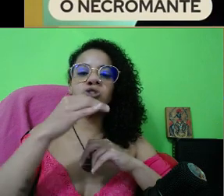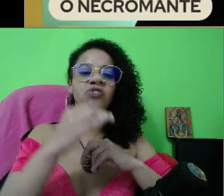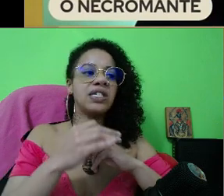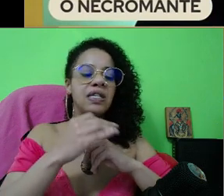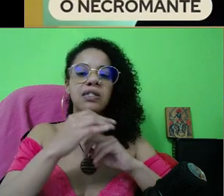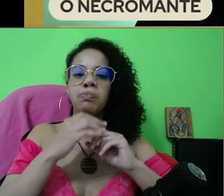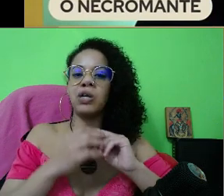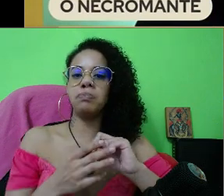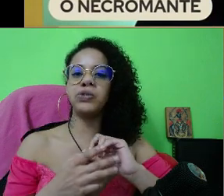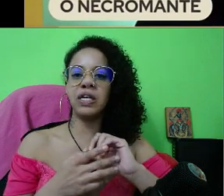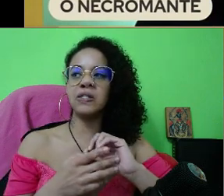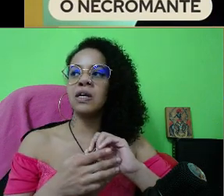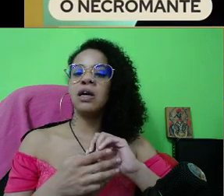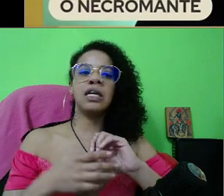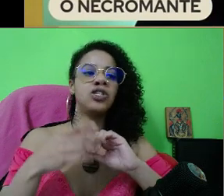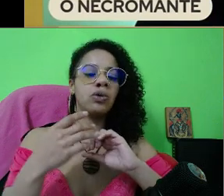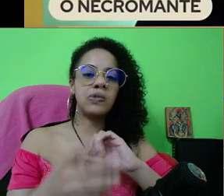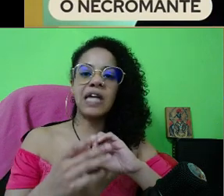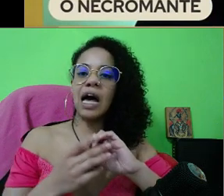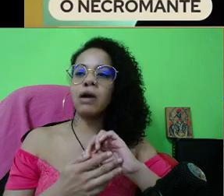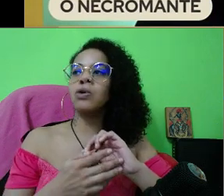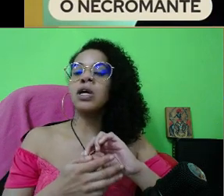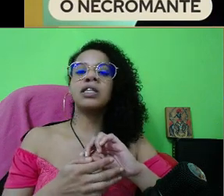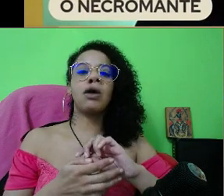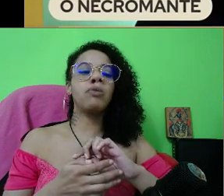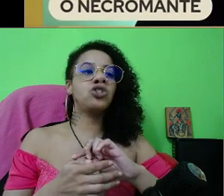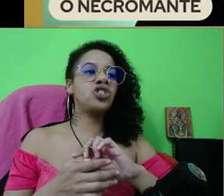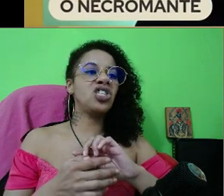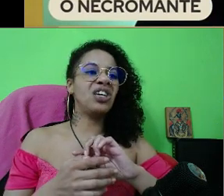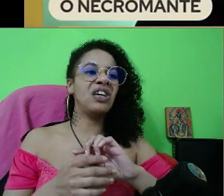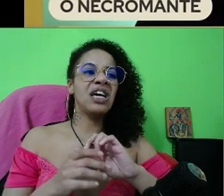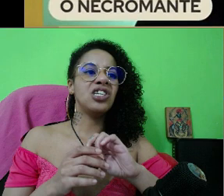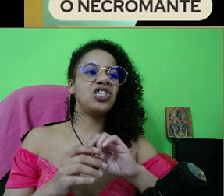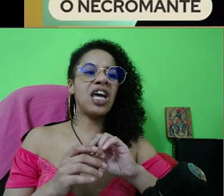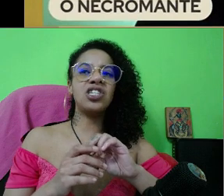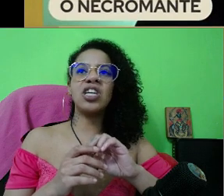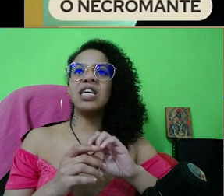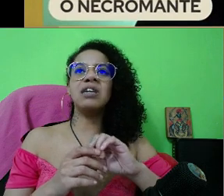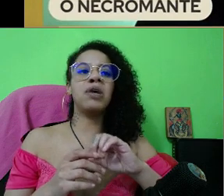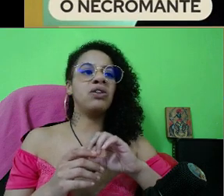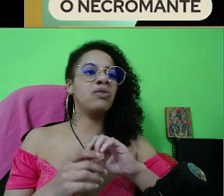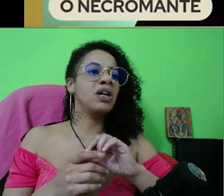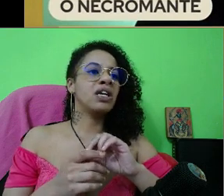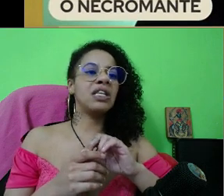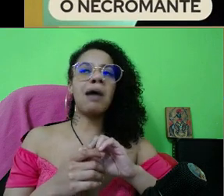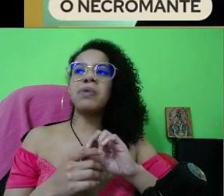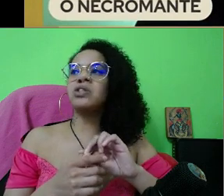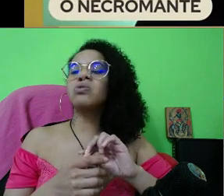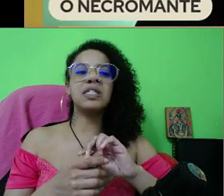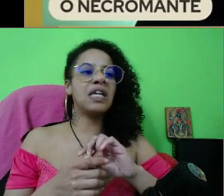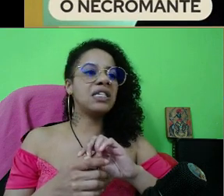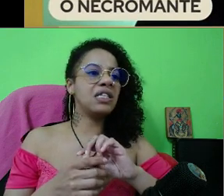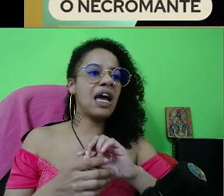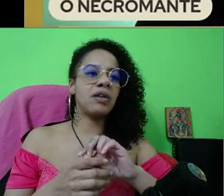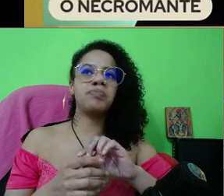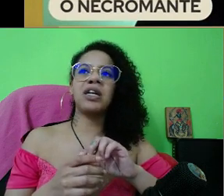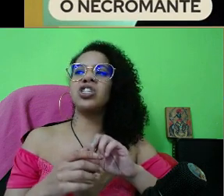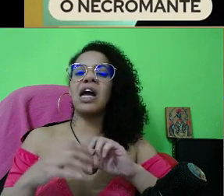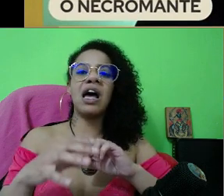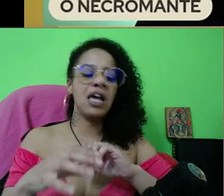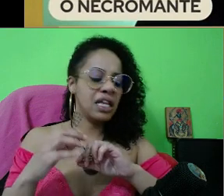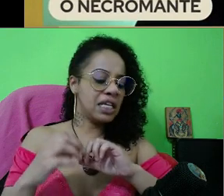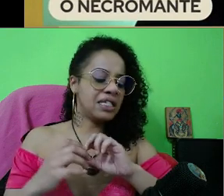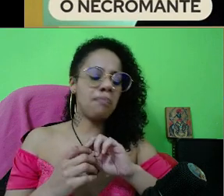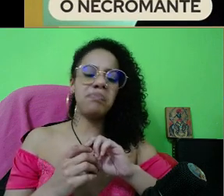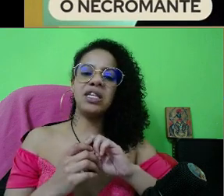necessidade tem muito fascista por aí para vocês encher o saco tem um monte de gente aí mano que dá para escurecer as ideias